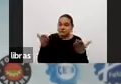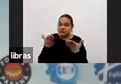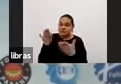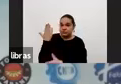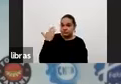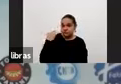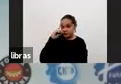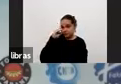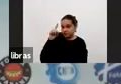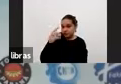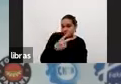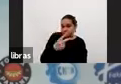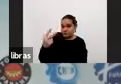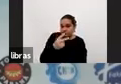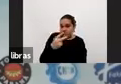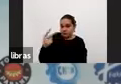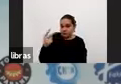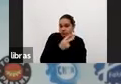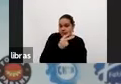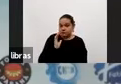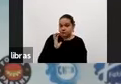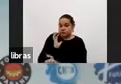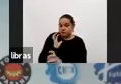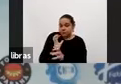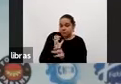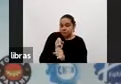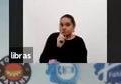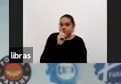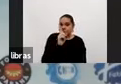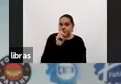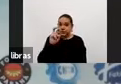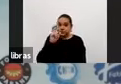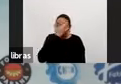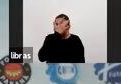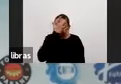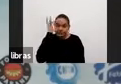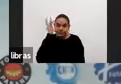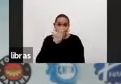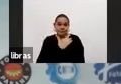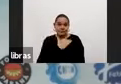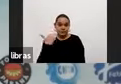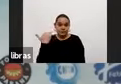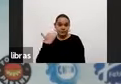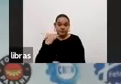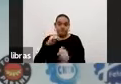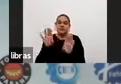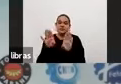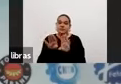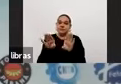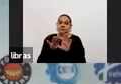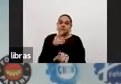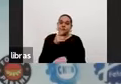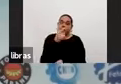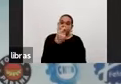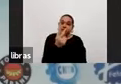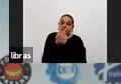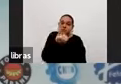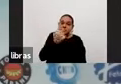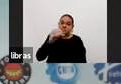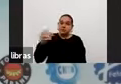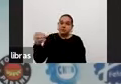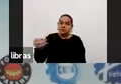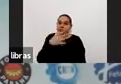22, 15 óbitos e 270 novos